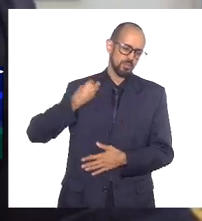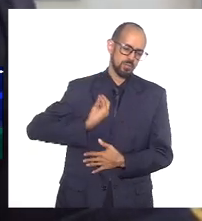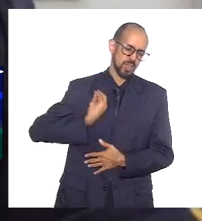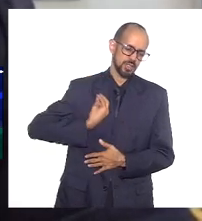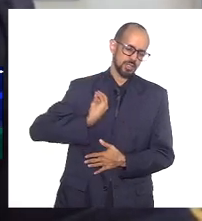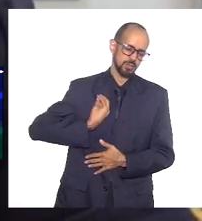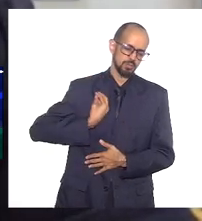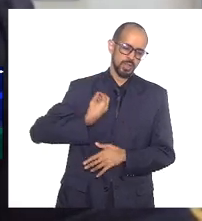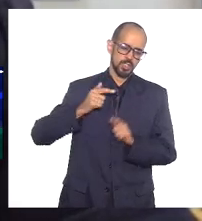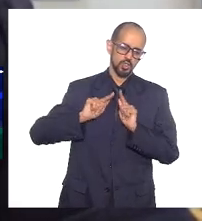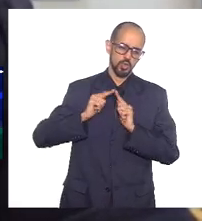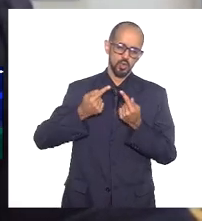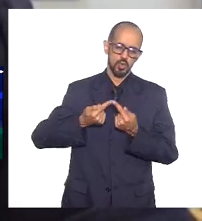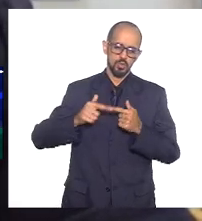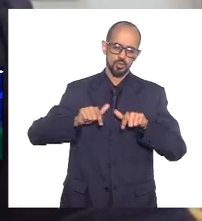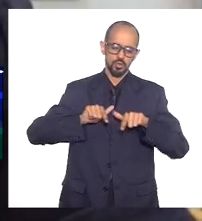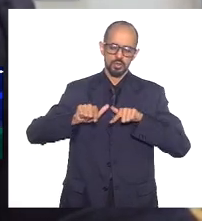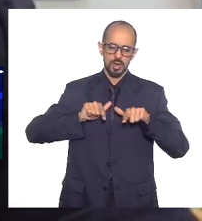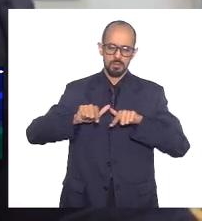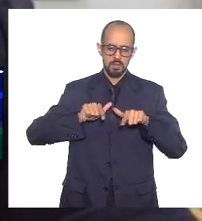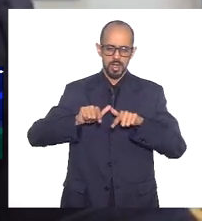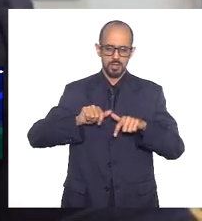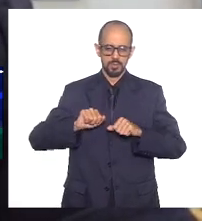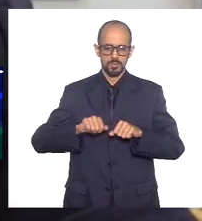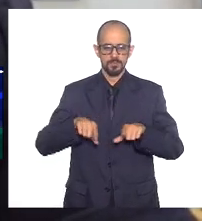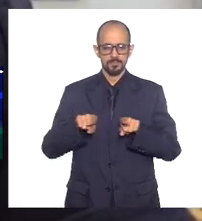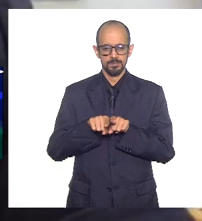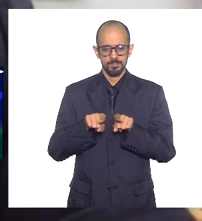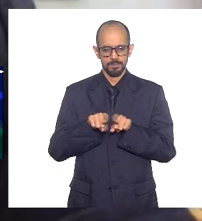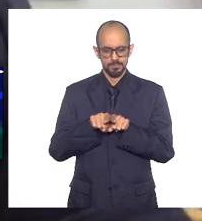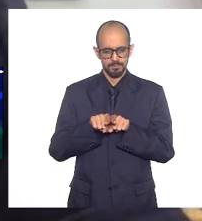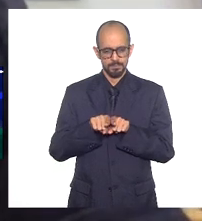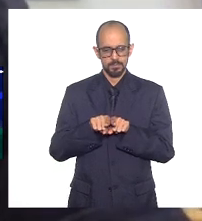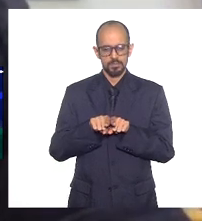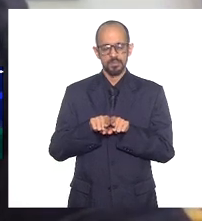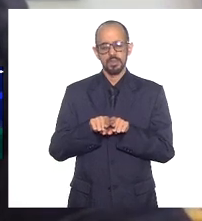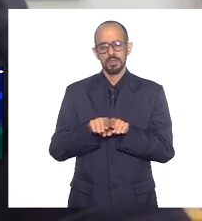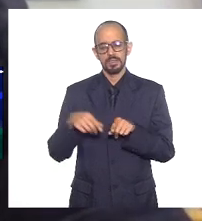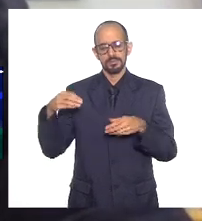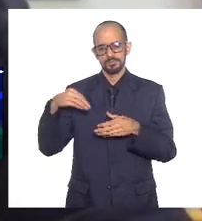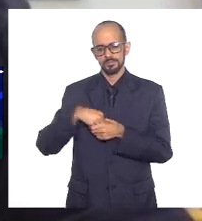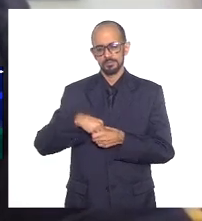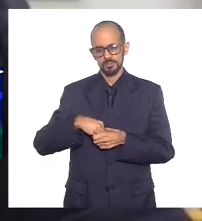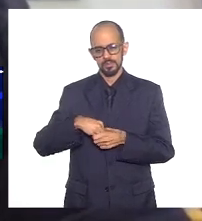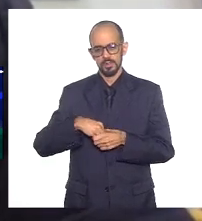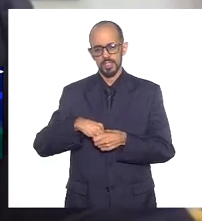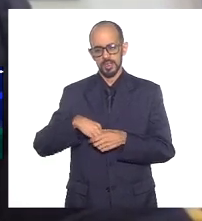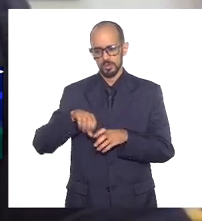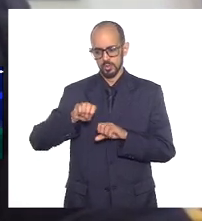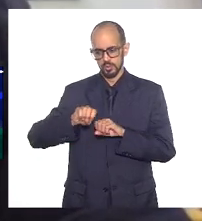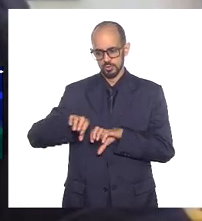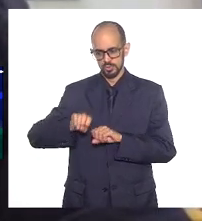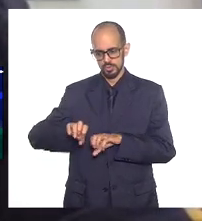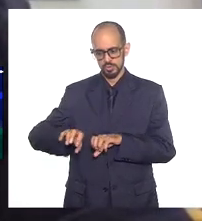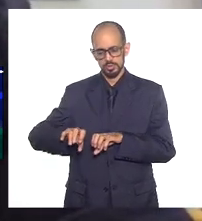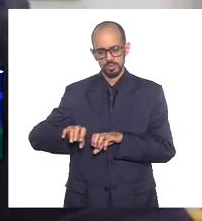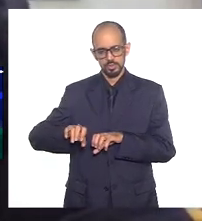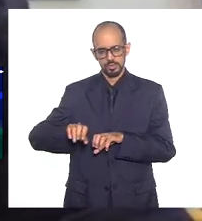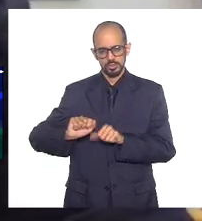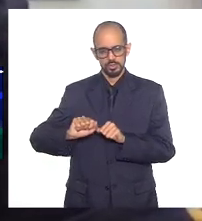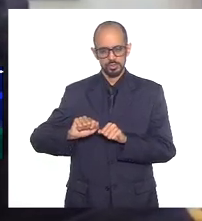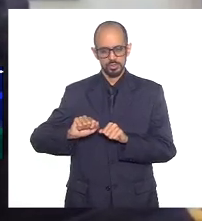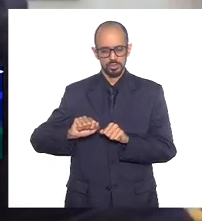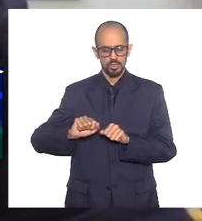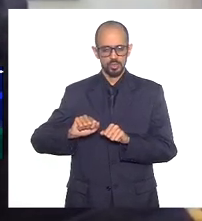grupos de trabalho sobre isso inclusive no âmbito da escola de magistratura do tribunal regional do trabalho aqui da primeira região eu